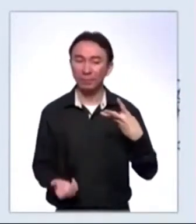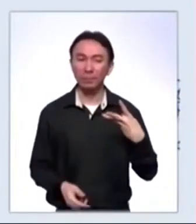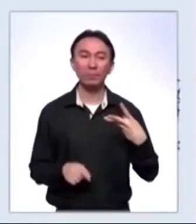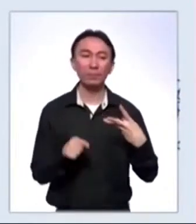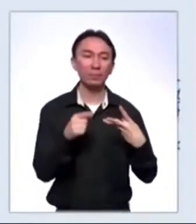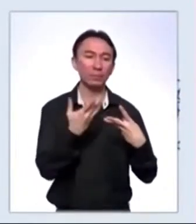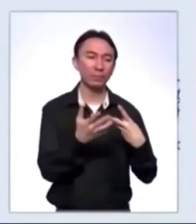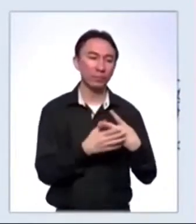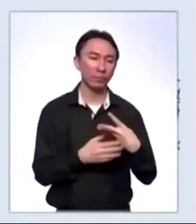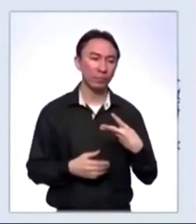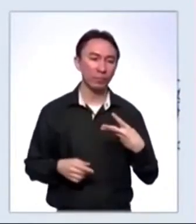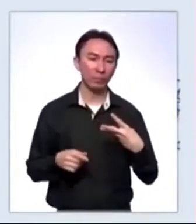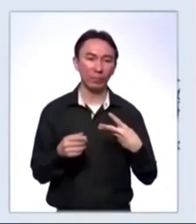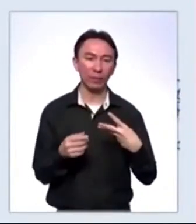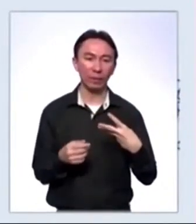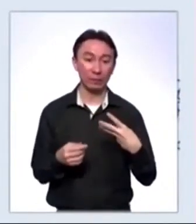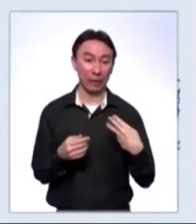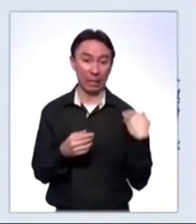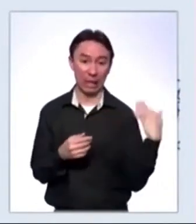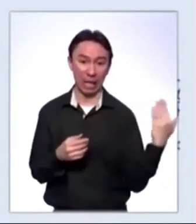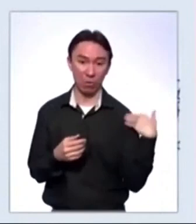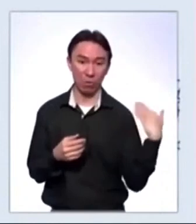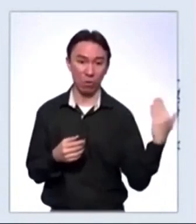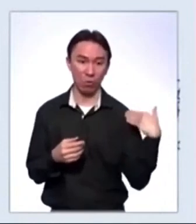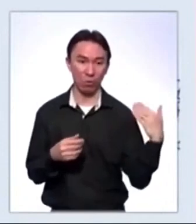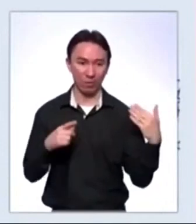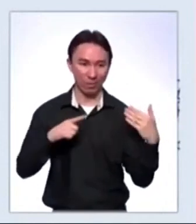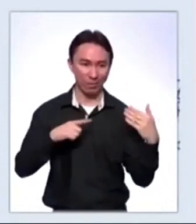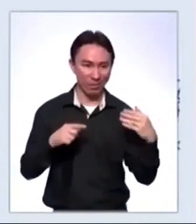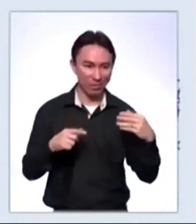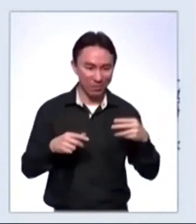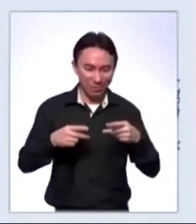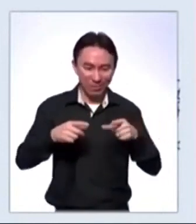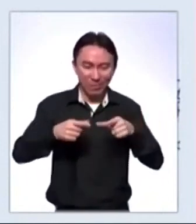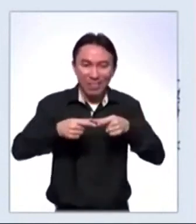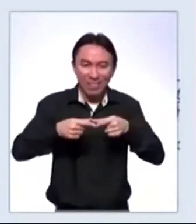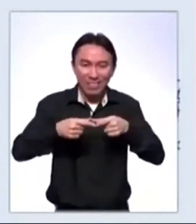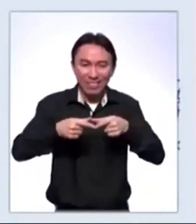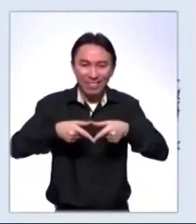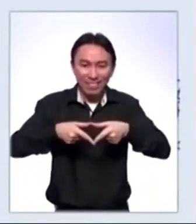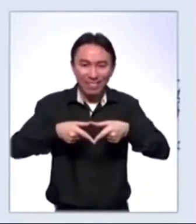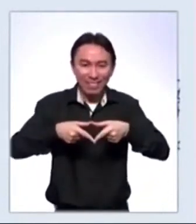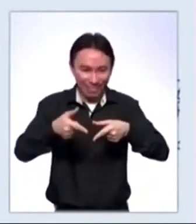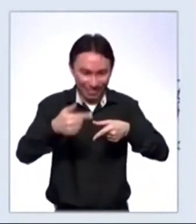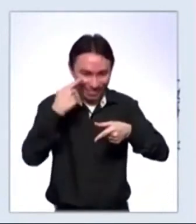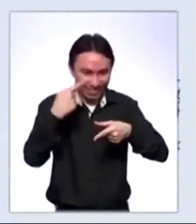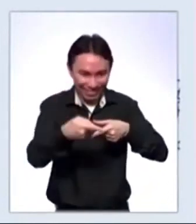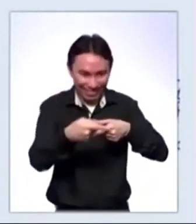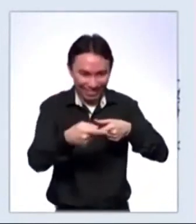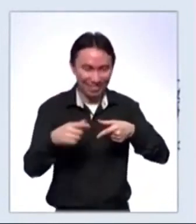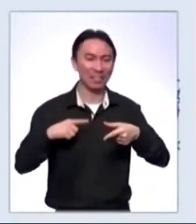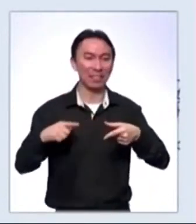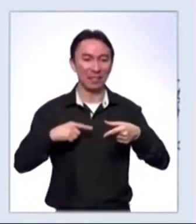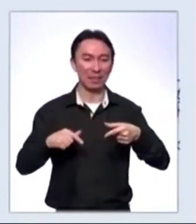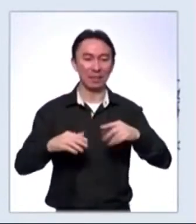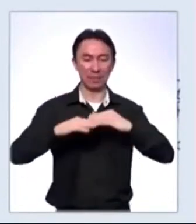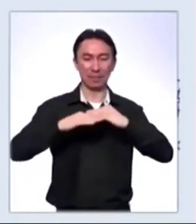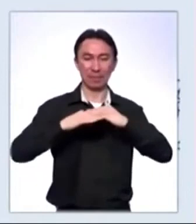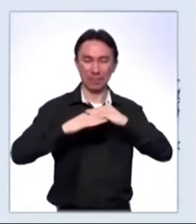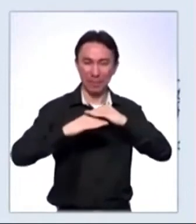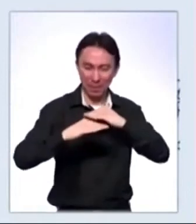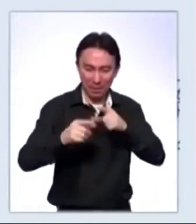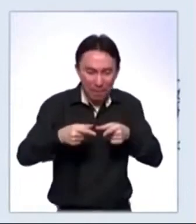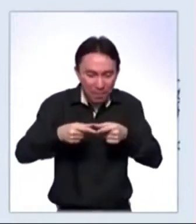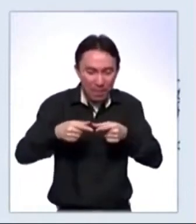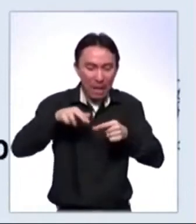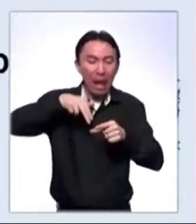veja aqui no seu canto esquerdo, tá vendo que tem um triângulozinho para frente, ó? Então você tem o palco e tem uma